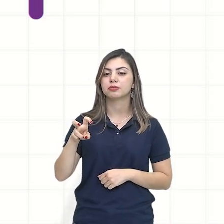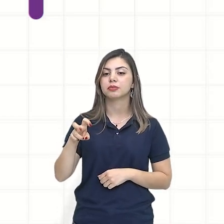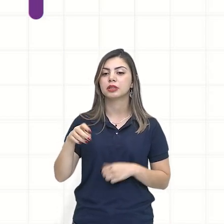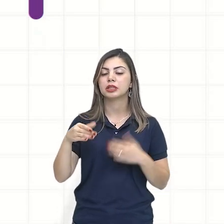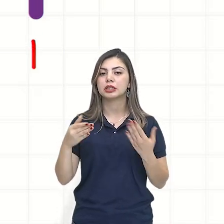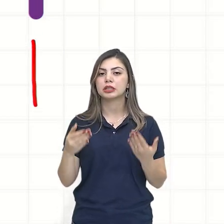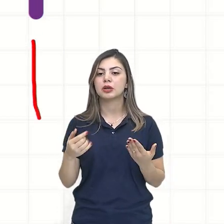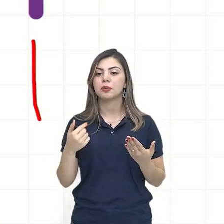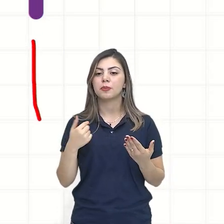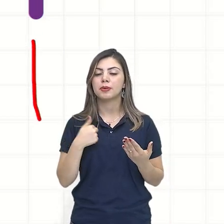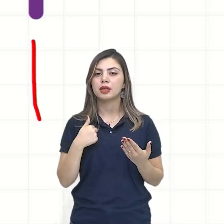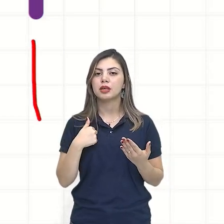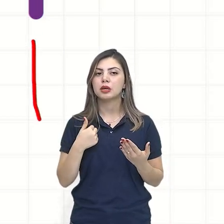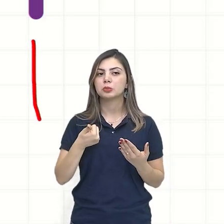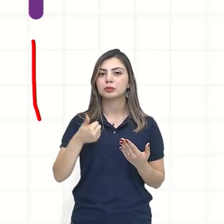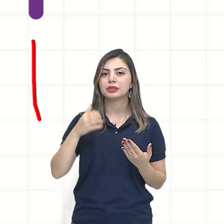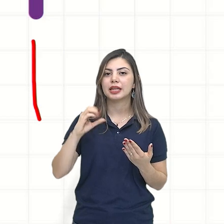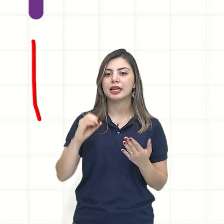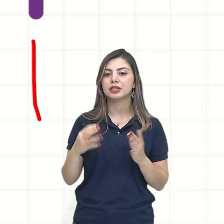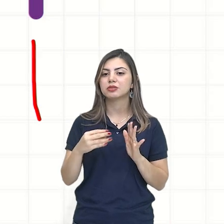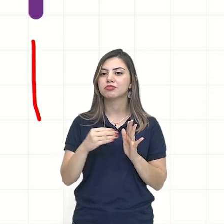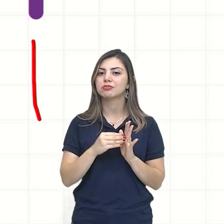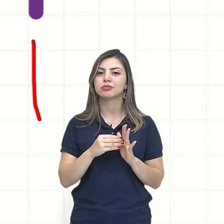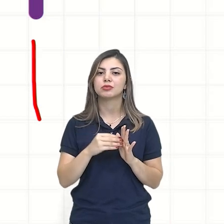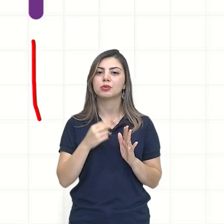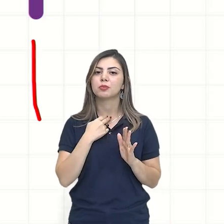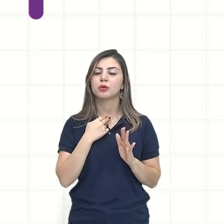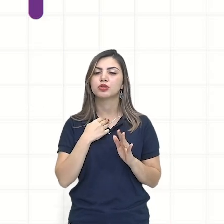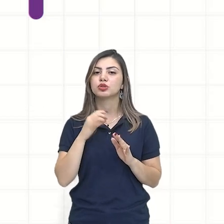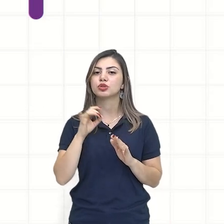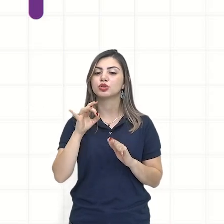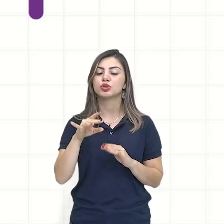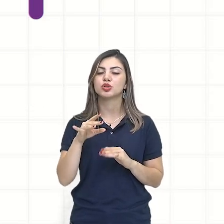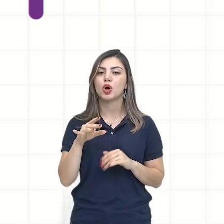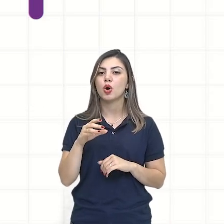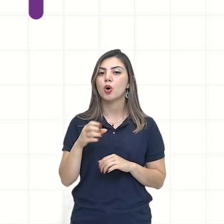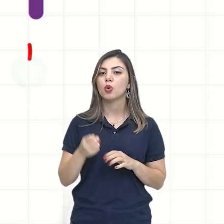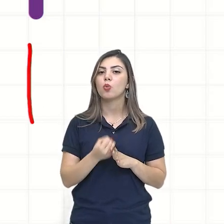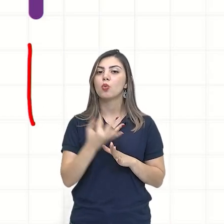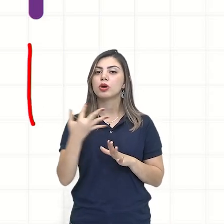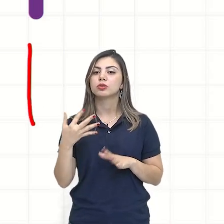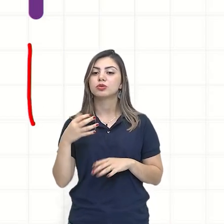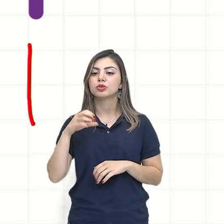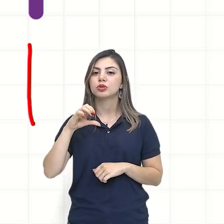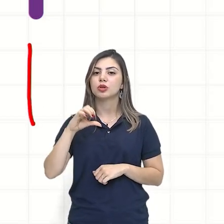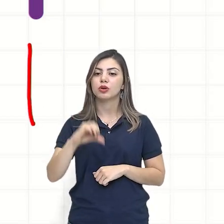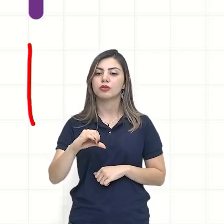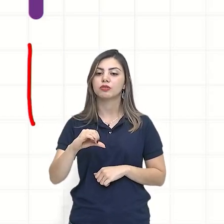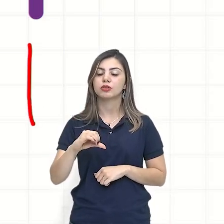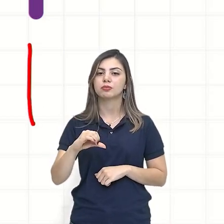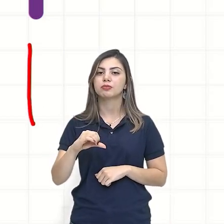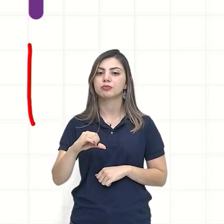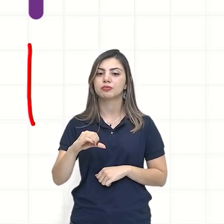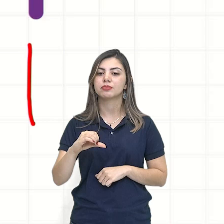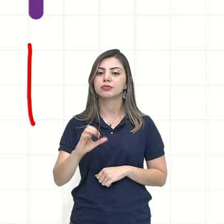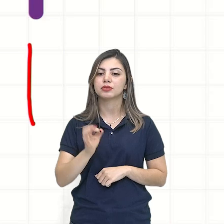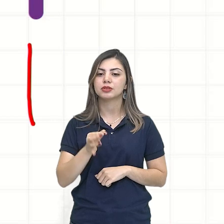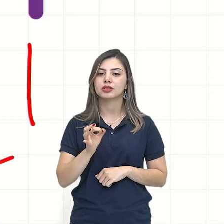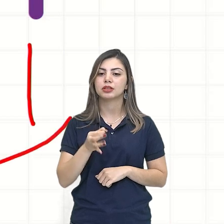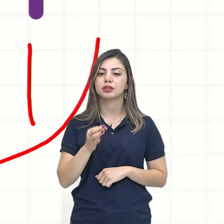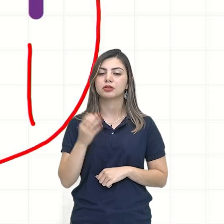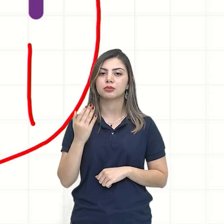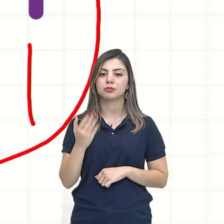eu não poderia usar o 10º, né? Eu só posso usar até o 9º. Porque se eu colocar mais um aqui, eu vou ter 10.